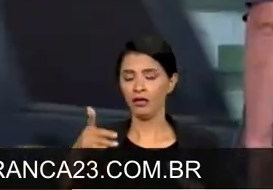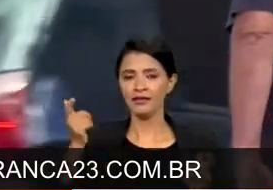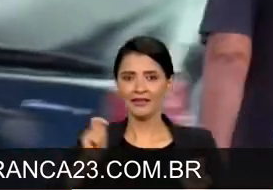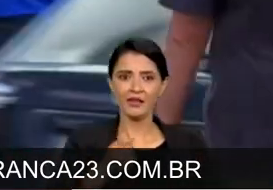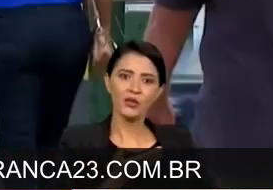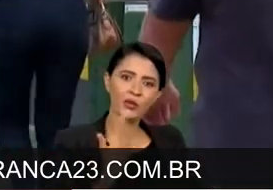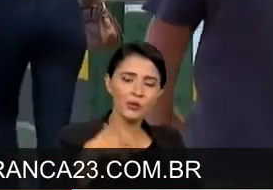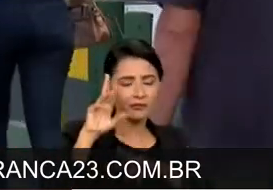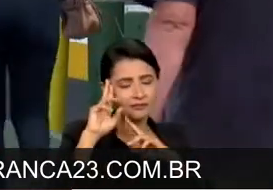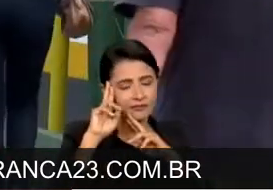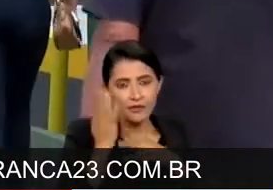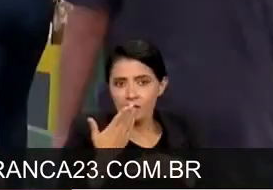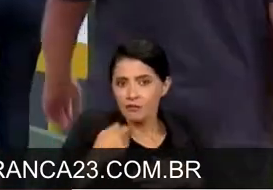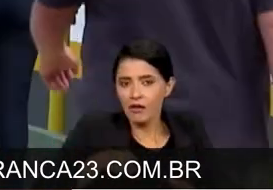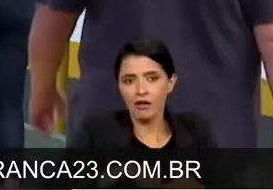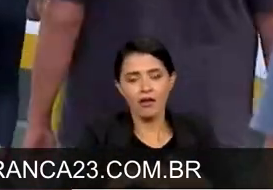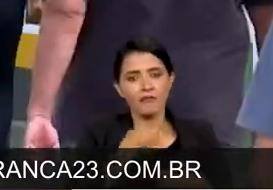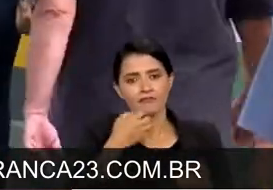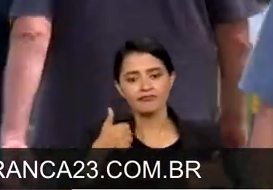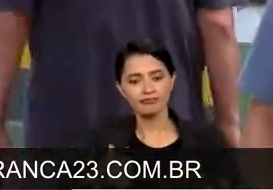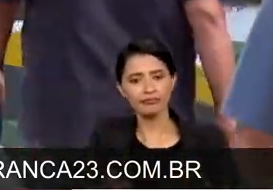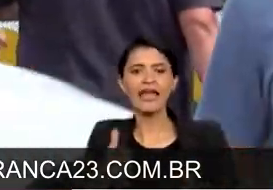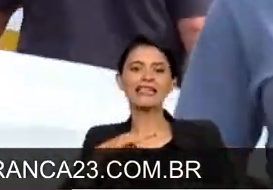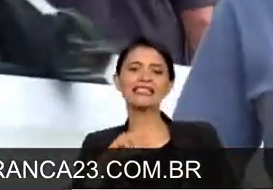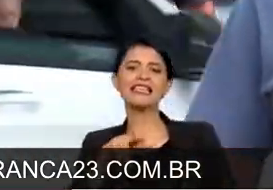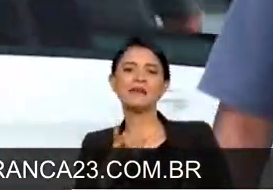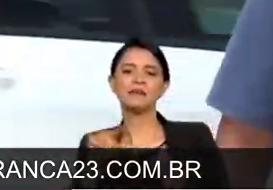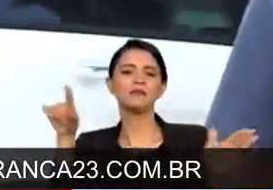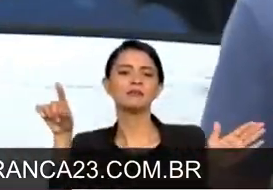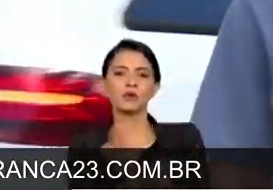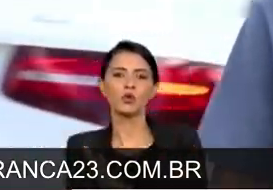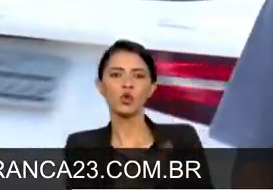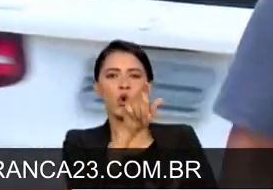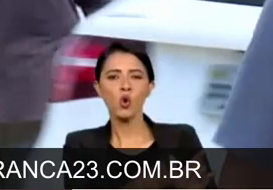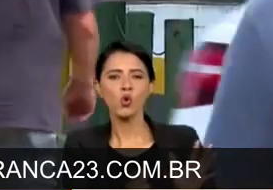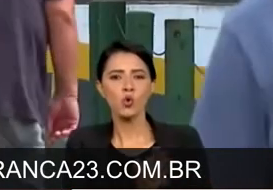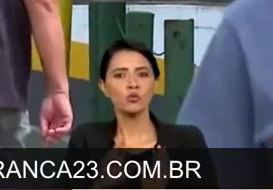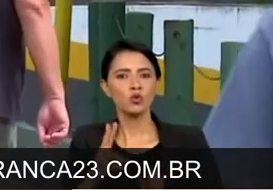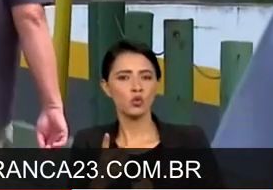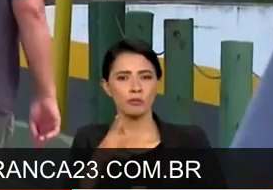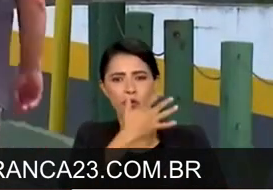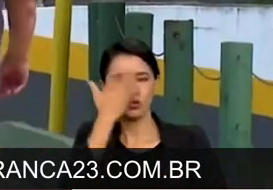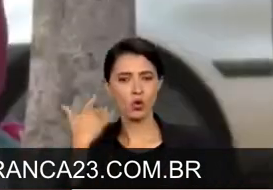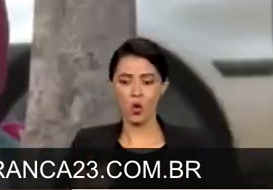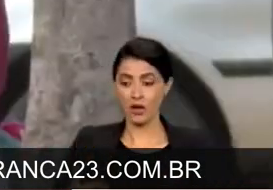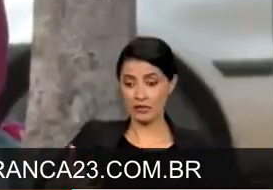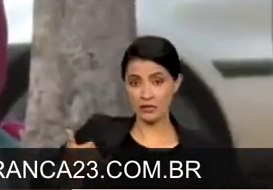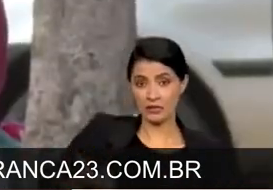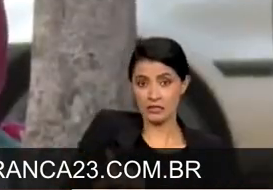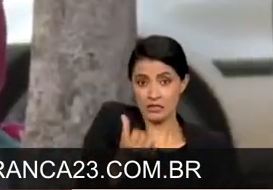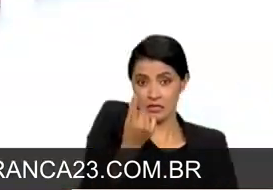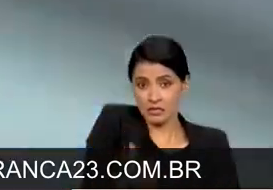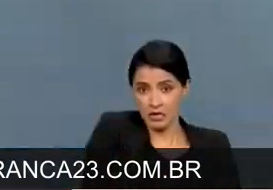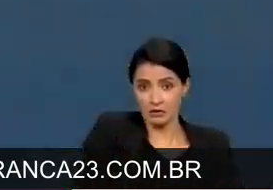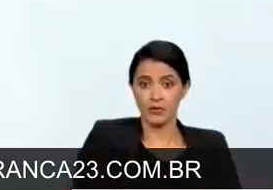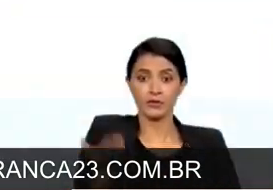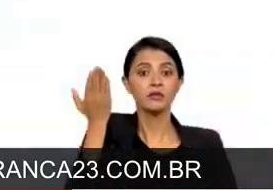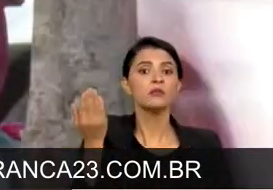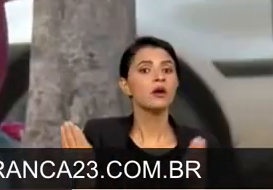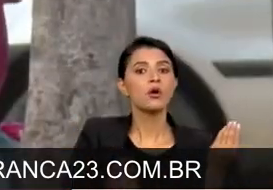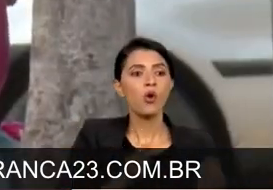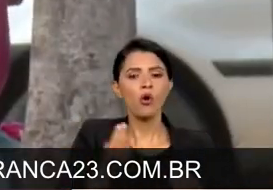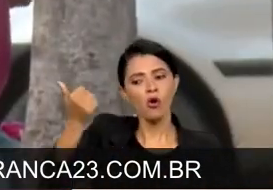né? A CNI perguntou para cerca de 2 mil pessoas com mais de 16 anos em todo o país como elas avaliam a qualidade